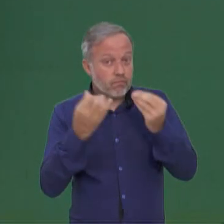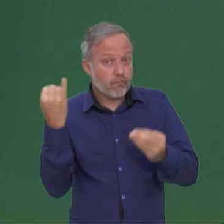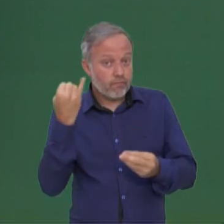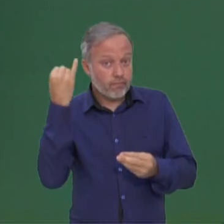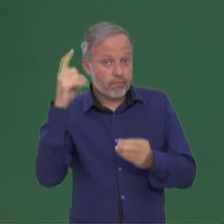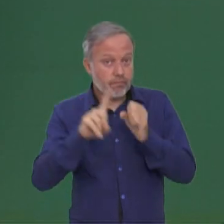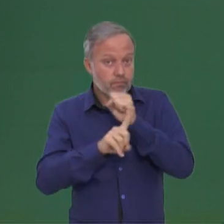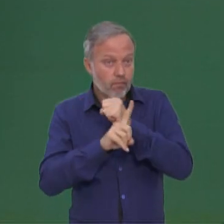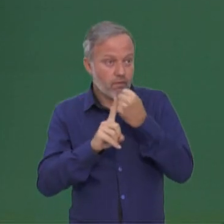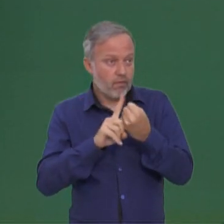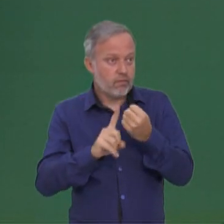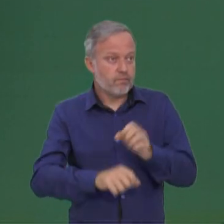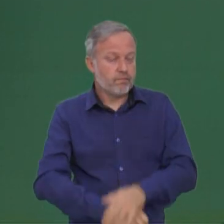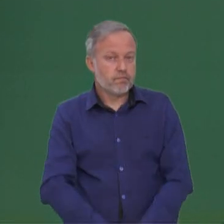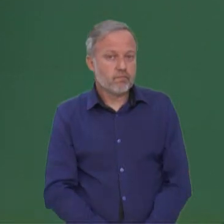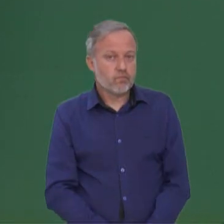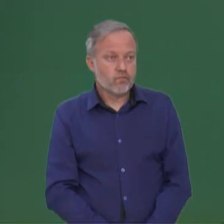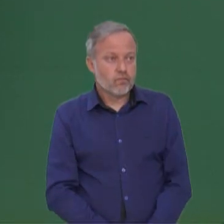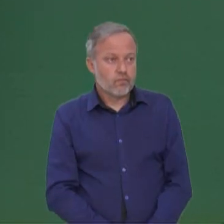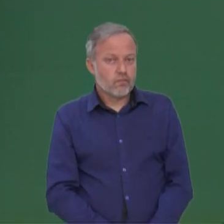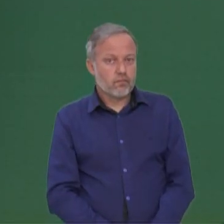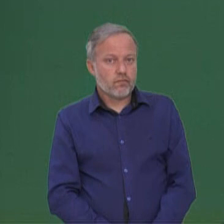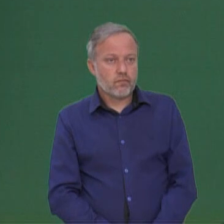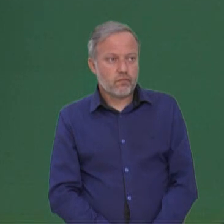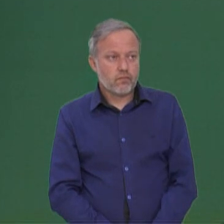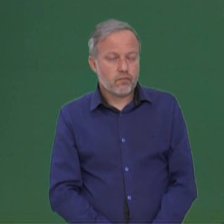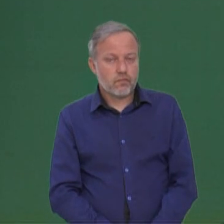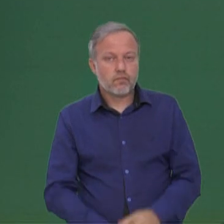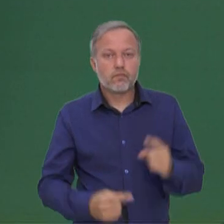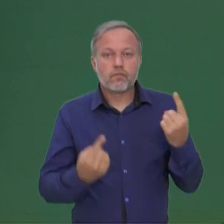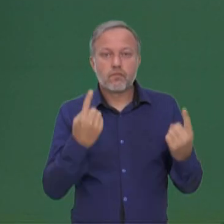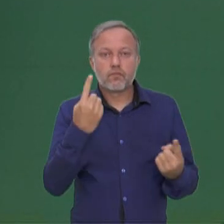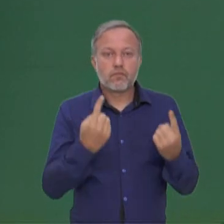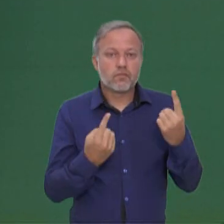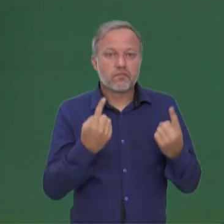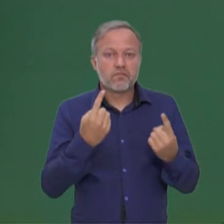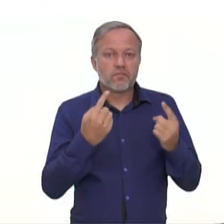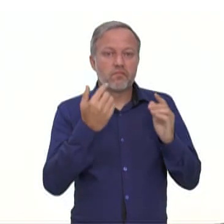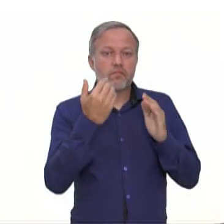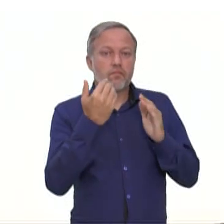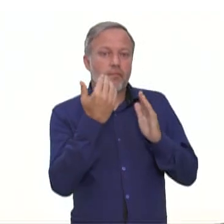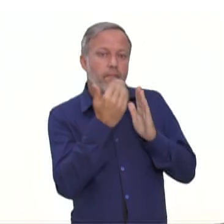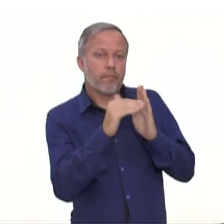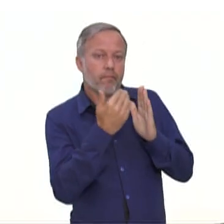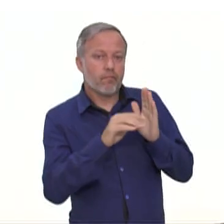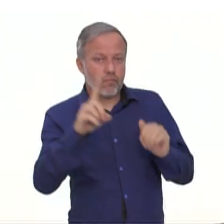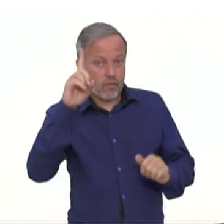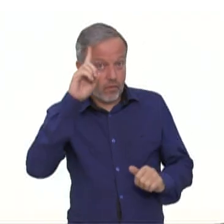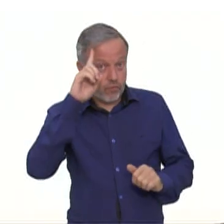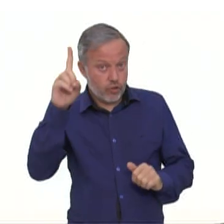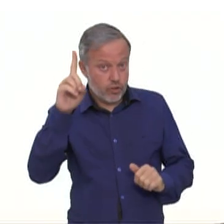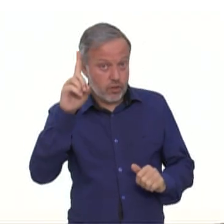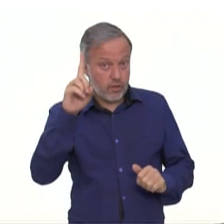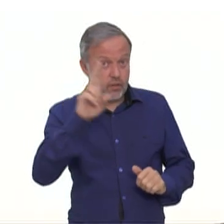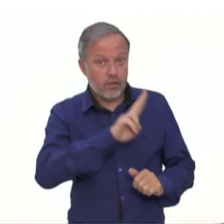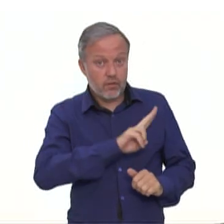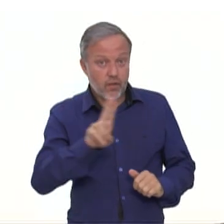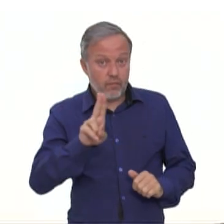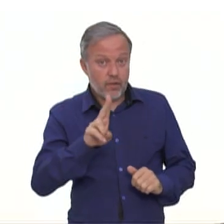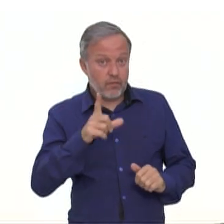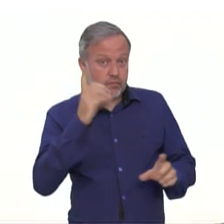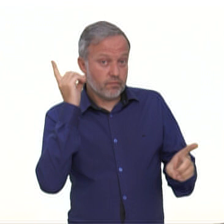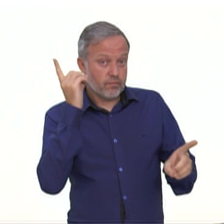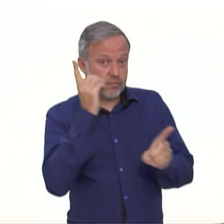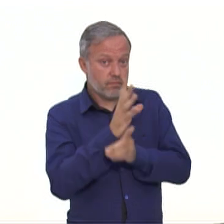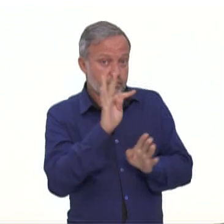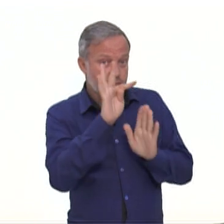ela foi para a sociedade. Qual é a relevância das datas e nomes encontrados no texto, considerando